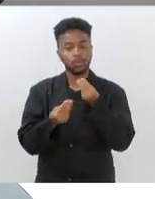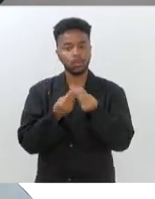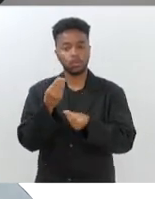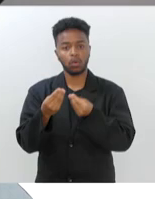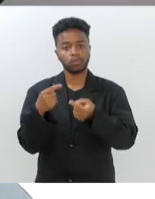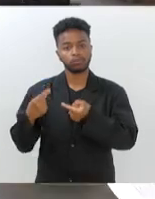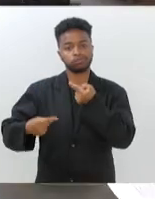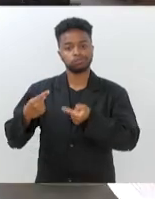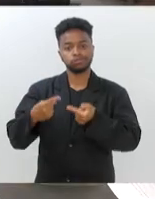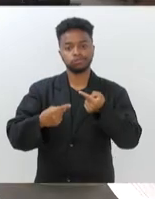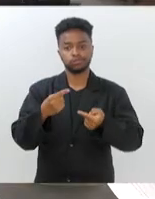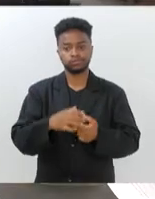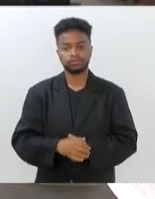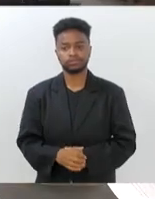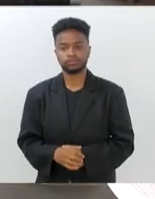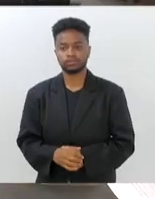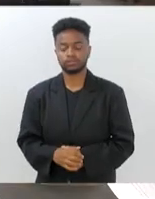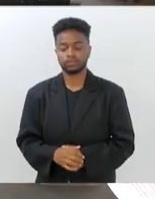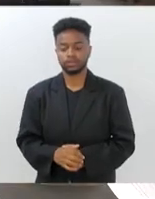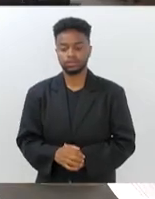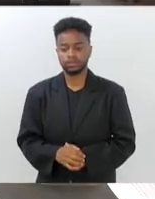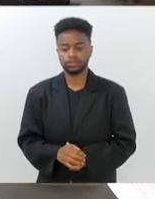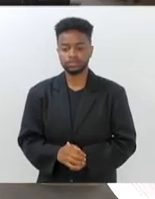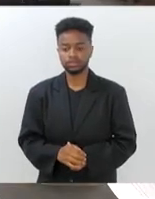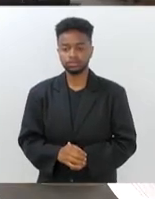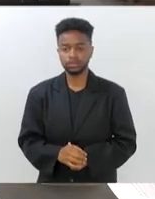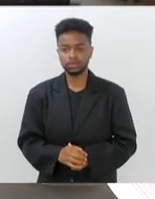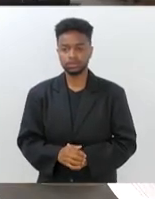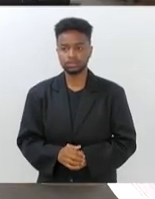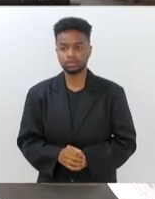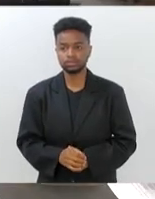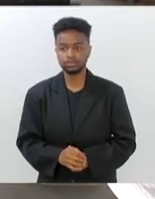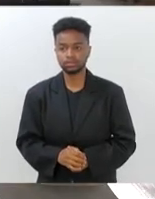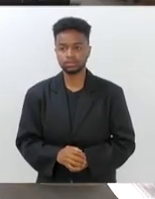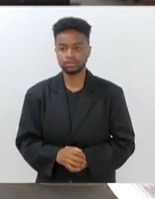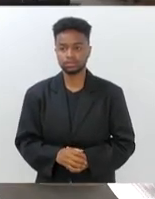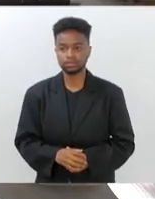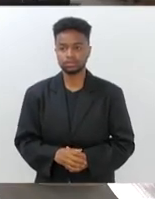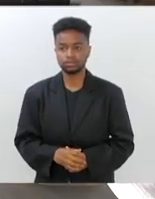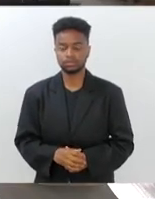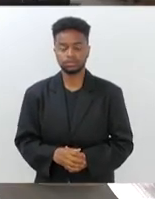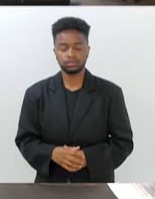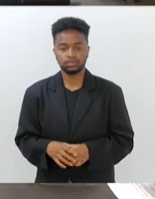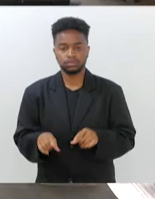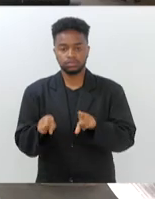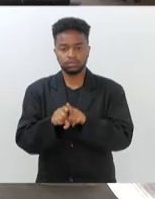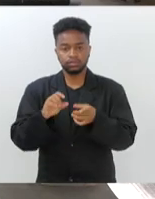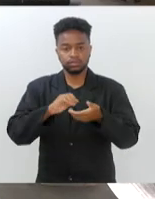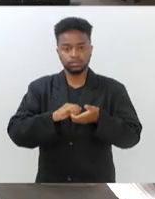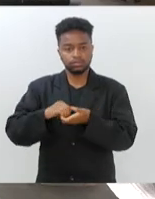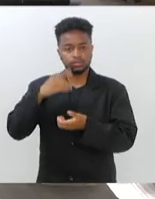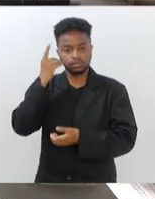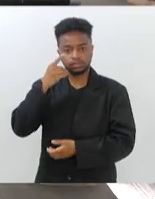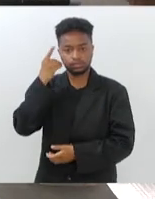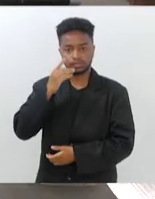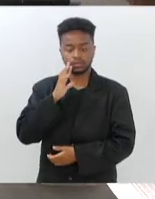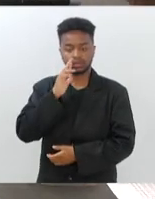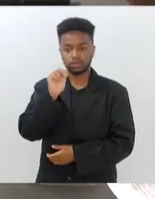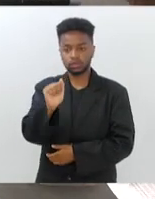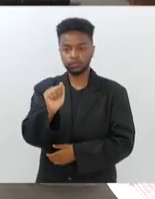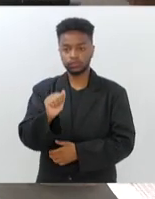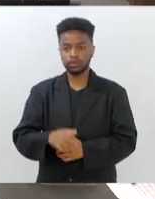diversas questões eu também apenas para saudar a iniciativa do deputado Rodrigo Amorim que